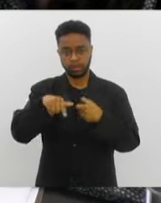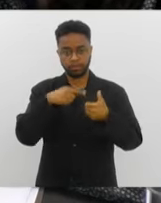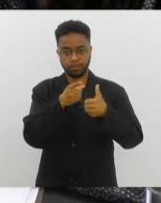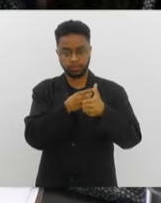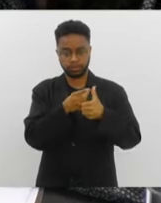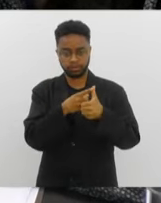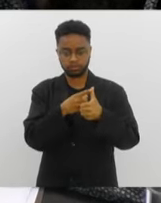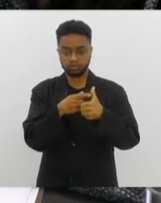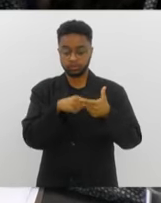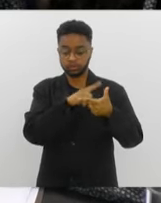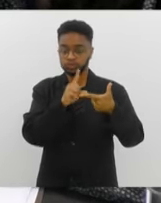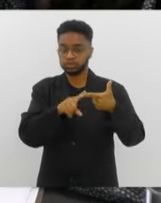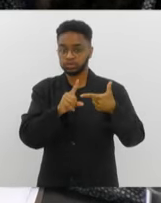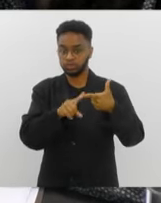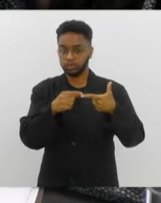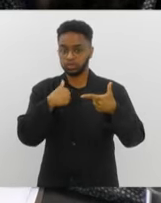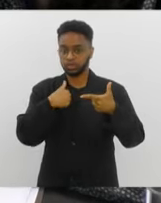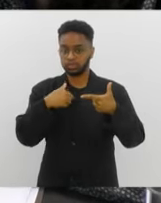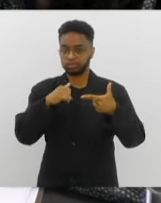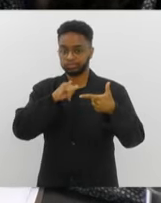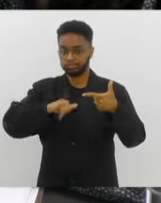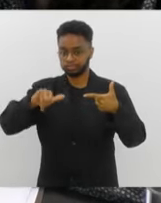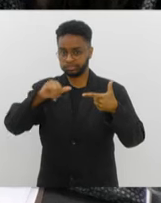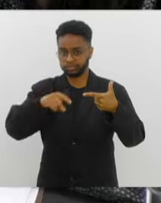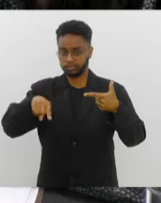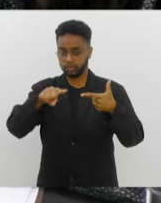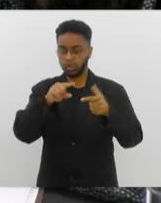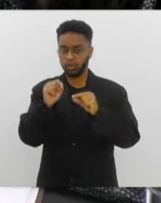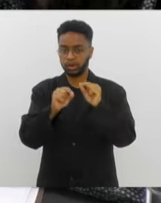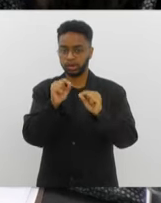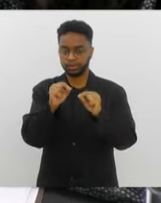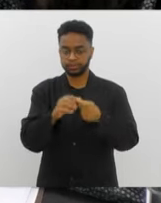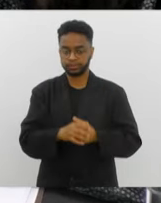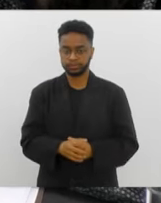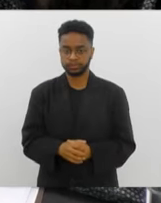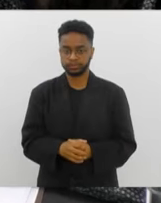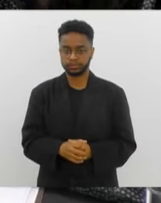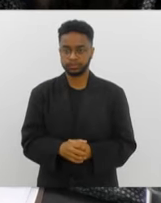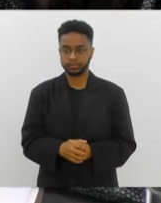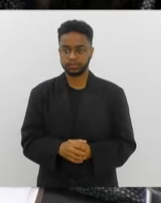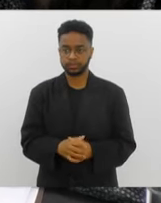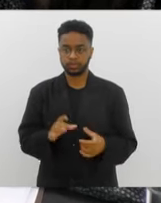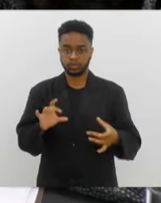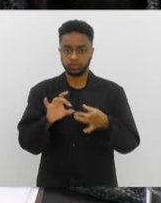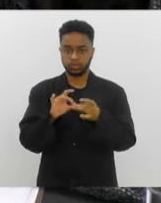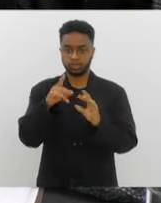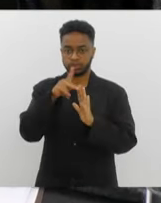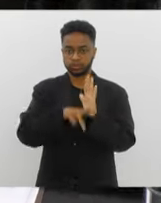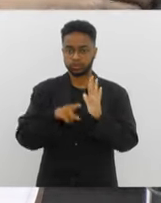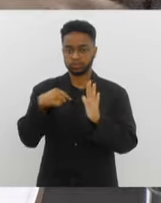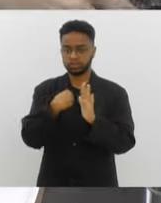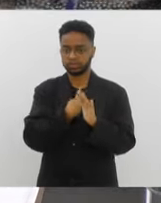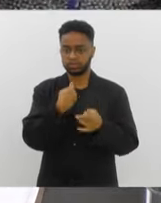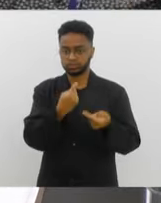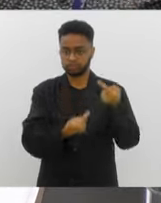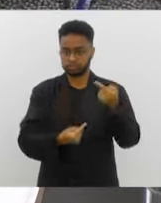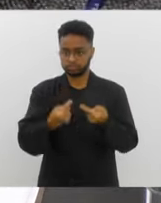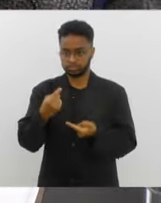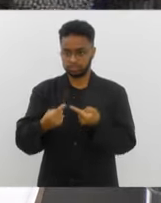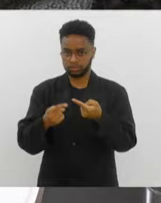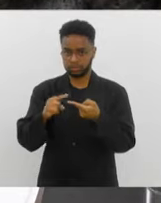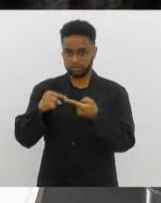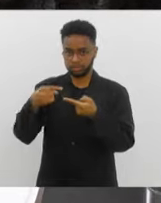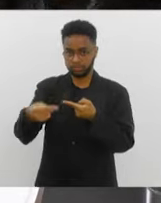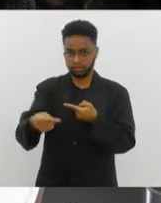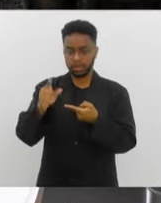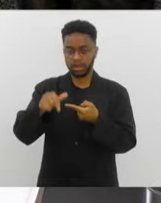O segundo ponto que trago aqui é que, no projeto que a gente vai discutir, né,